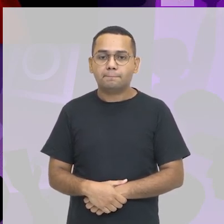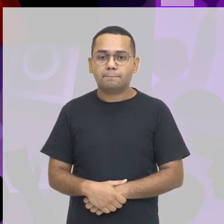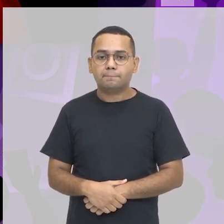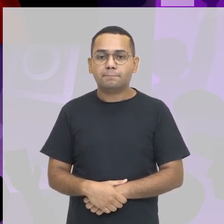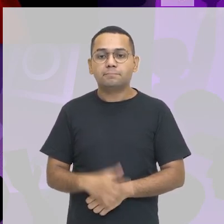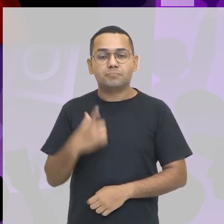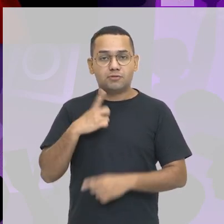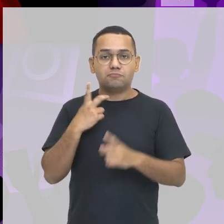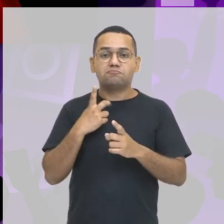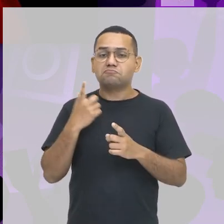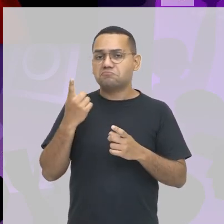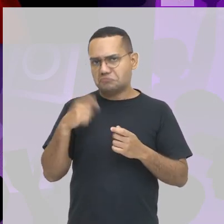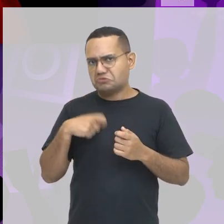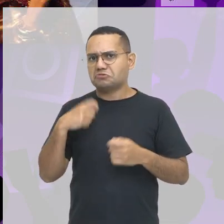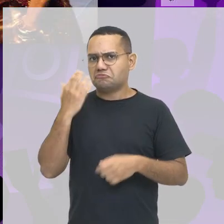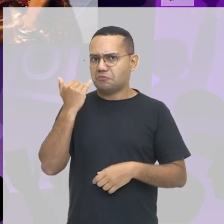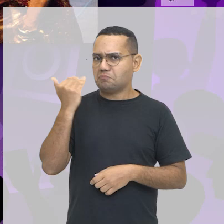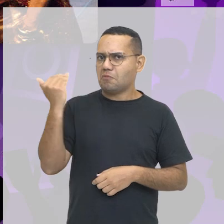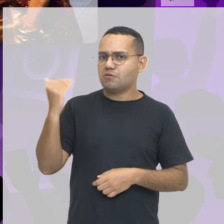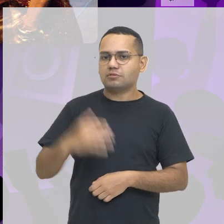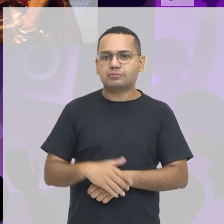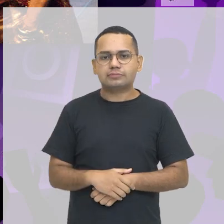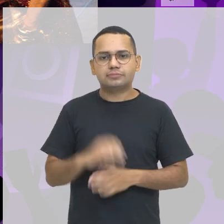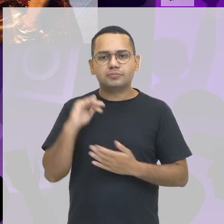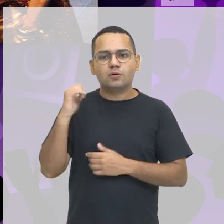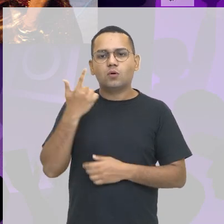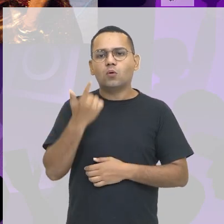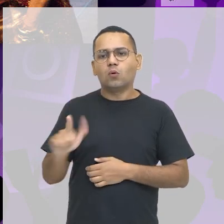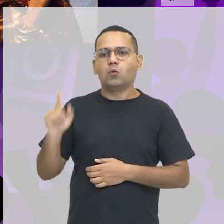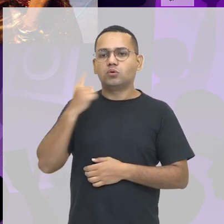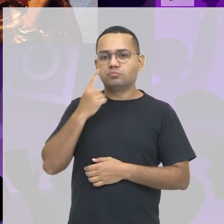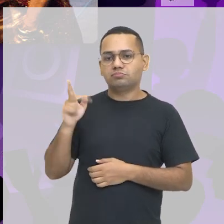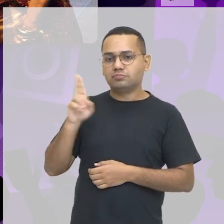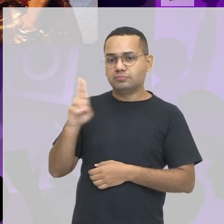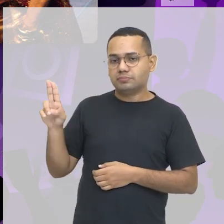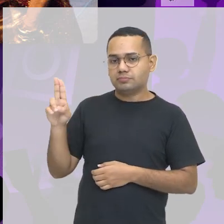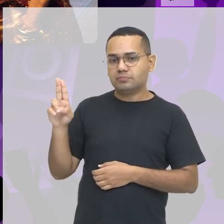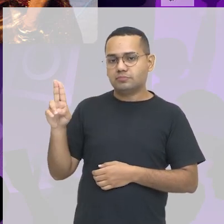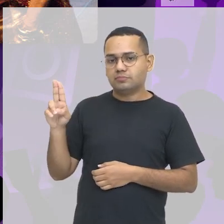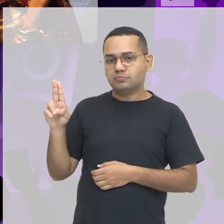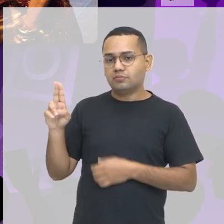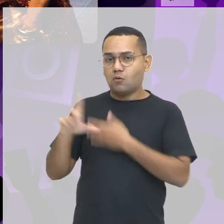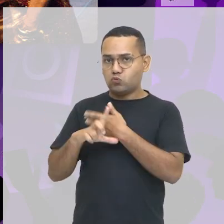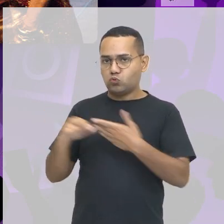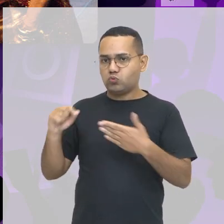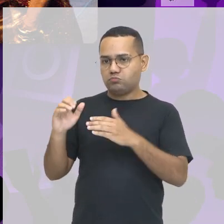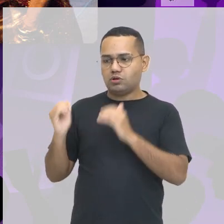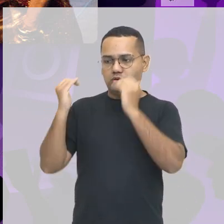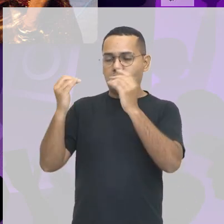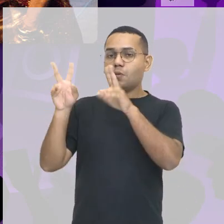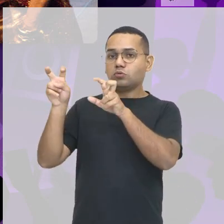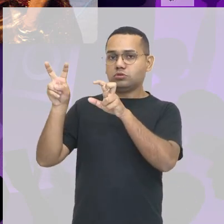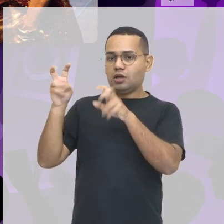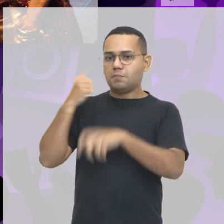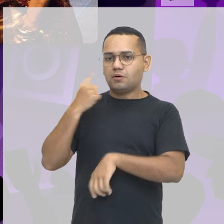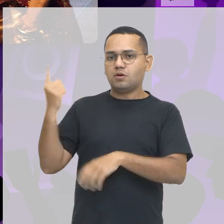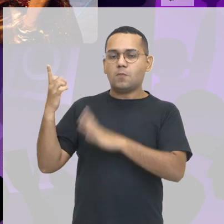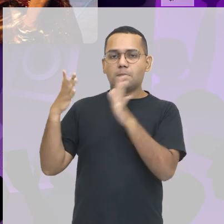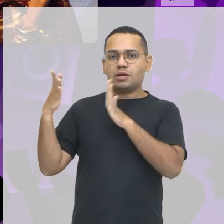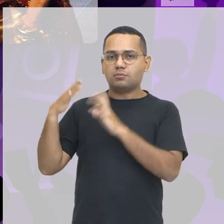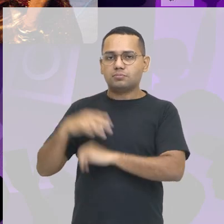1996, que fez grande sucesso. Também temos Carcará, de Maria Bethânia,